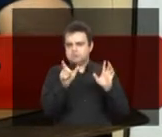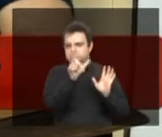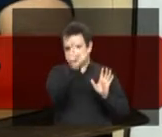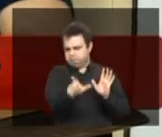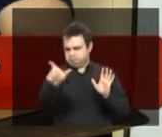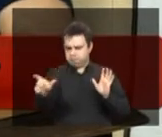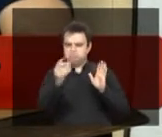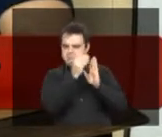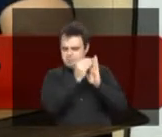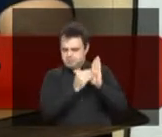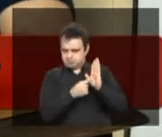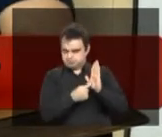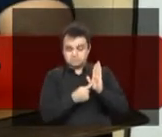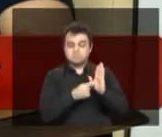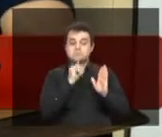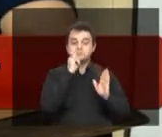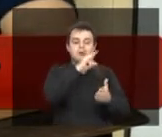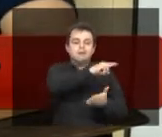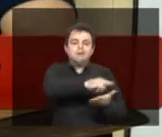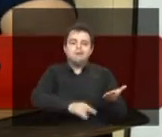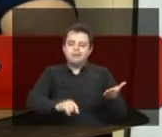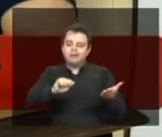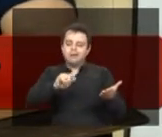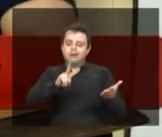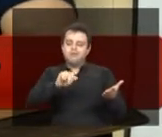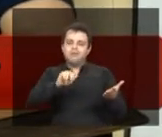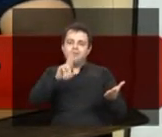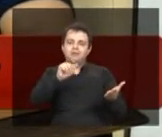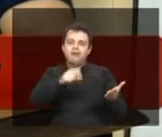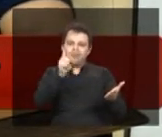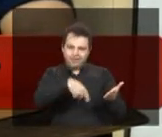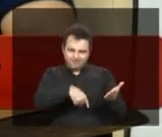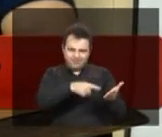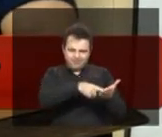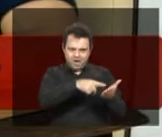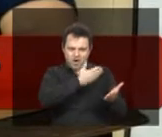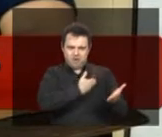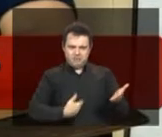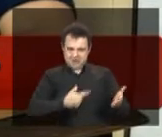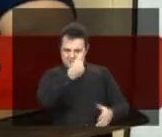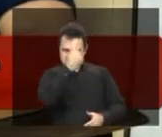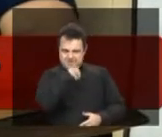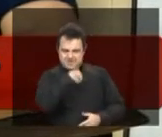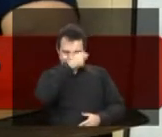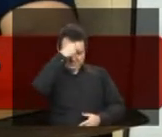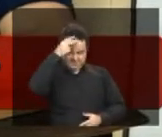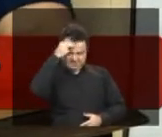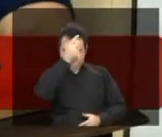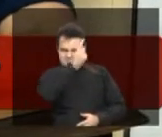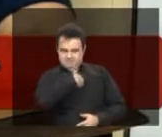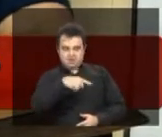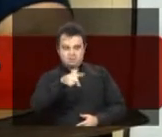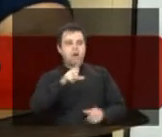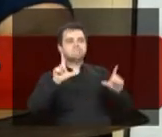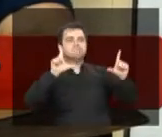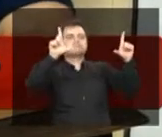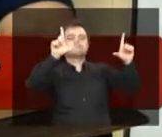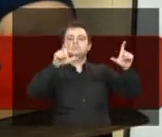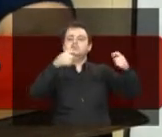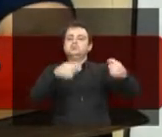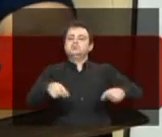não tivesse o alvará, no caso de autorização do governo, para começarem aí as suas operações, o alvará de